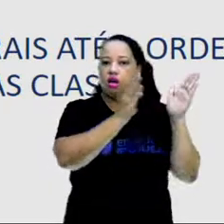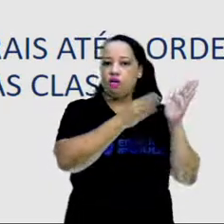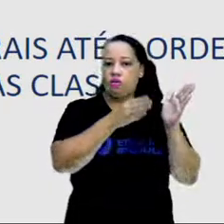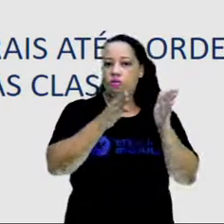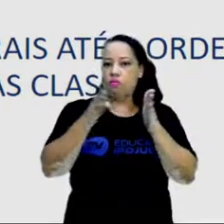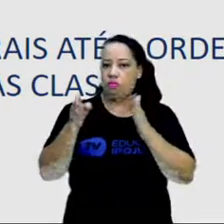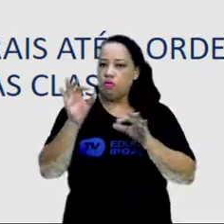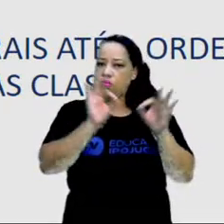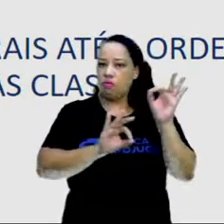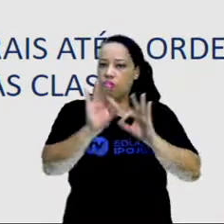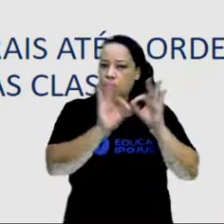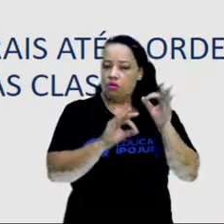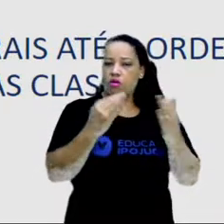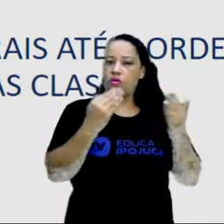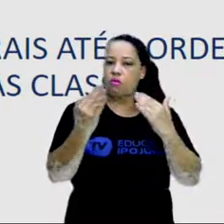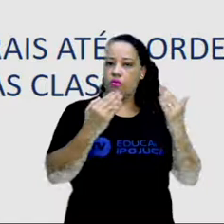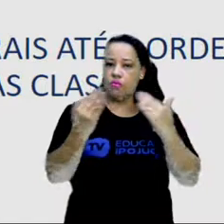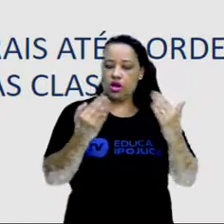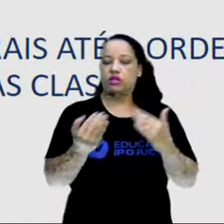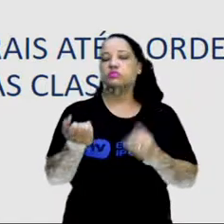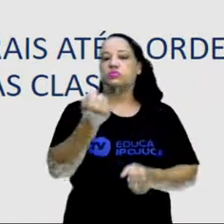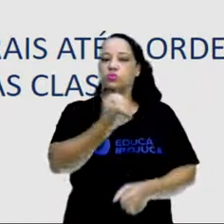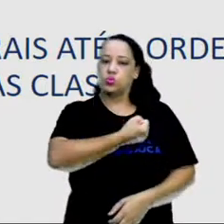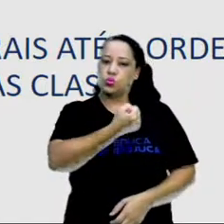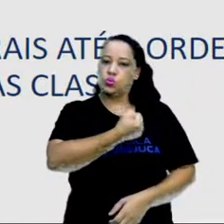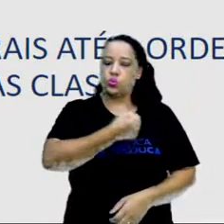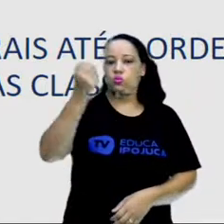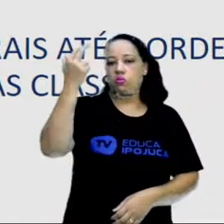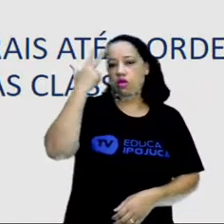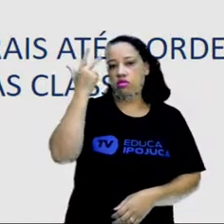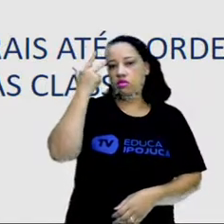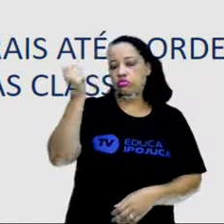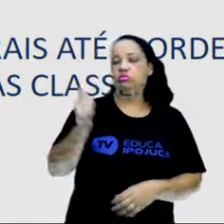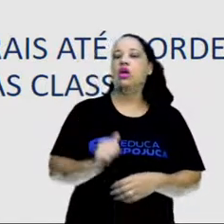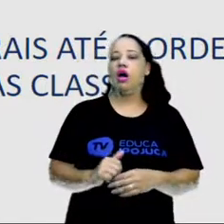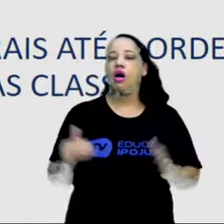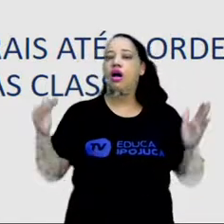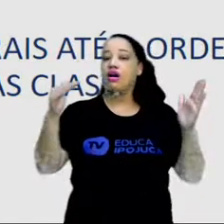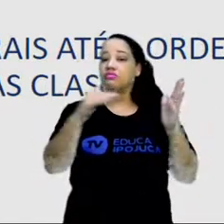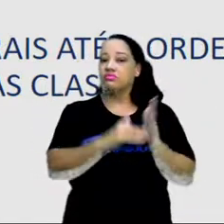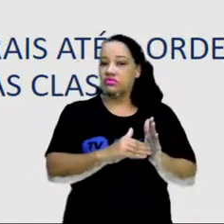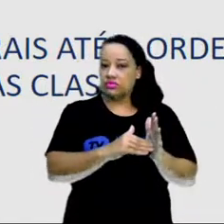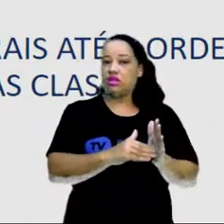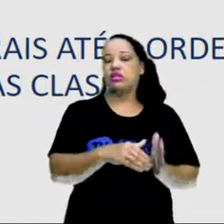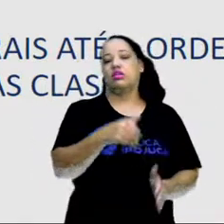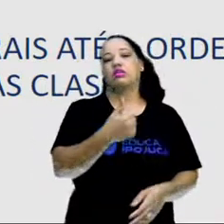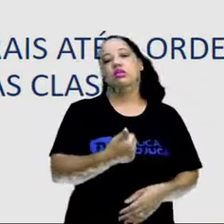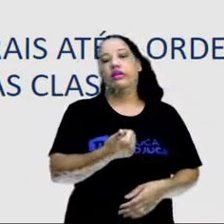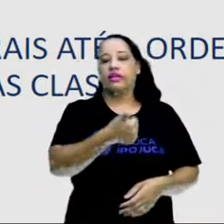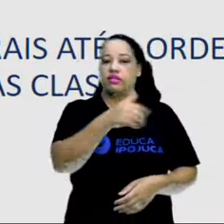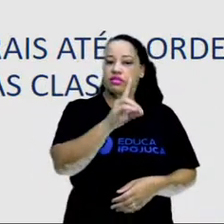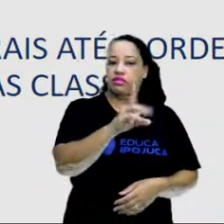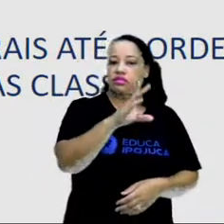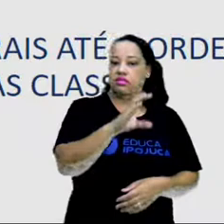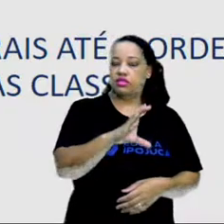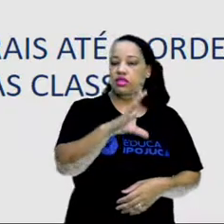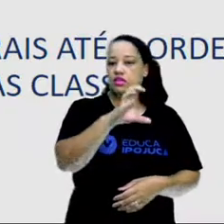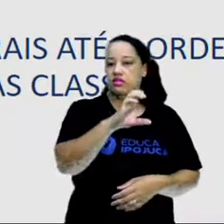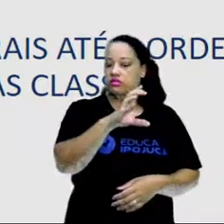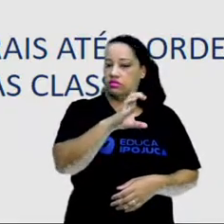ordenar e comparar números naturais até a ordem de dezenas de milhar, identificando